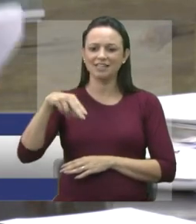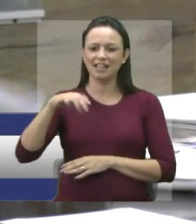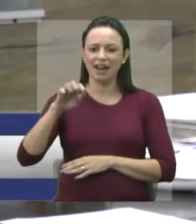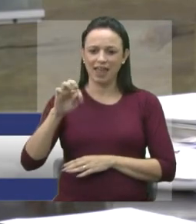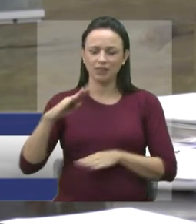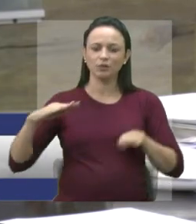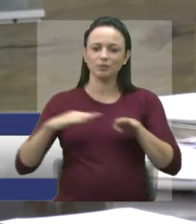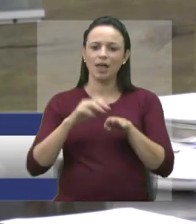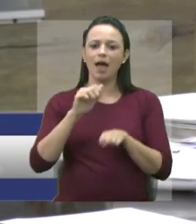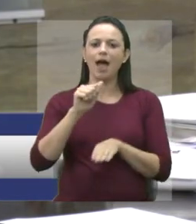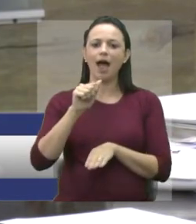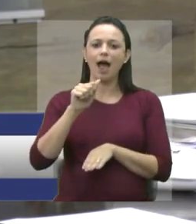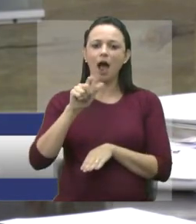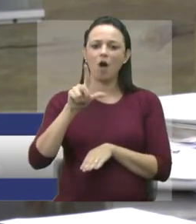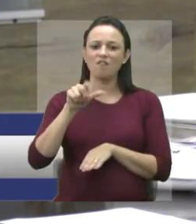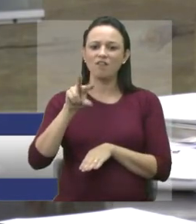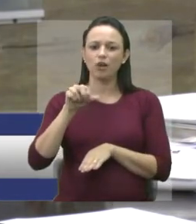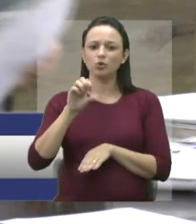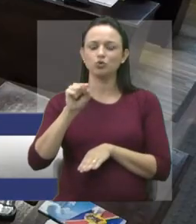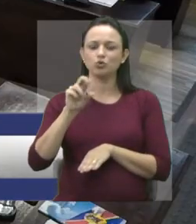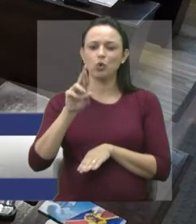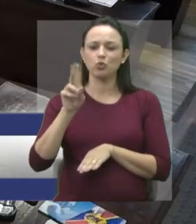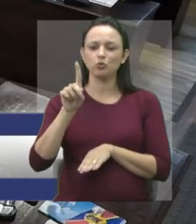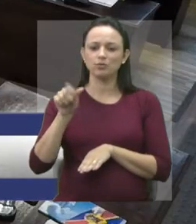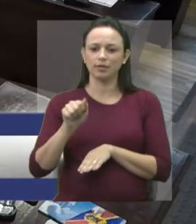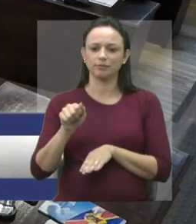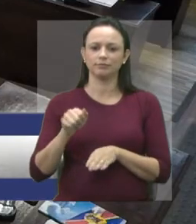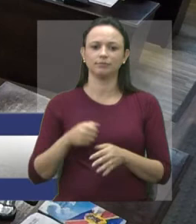Álvaro Souza e Silva.